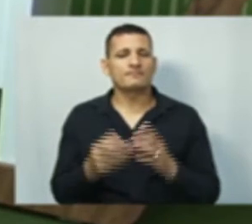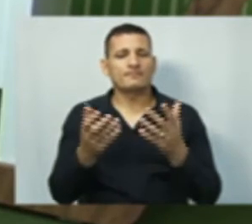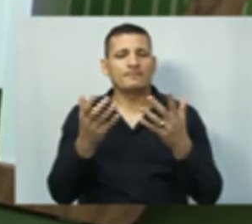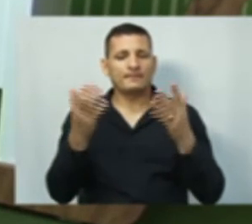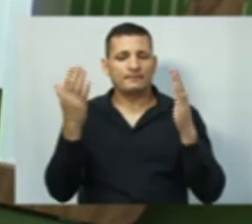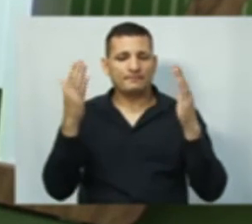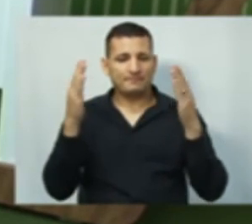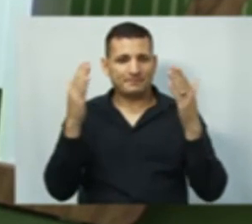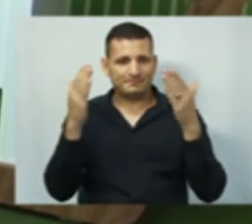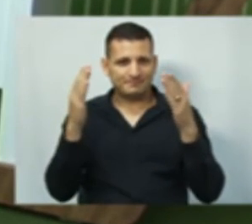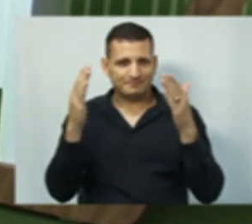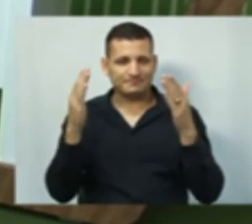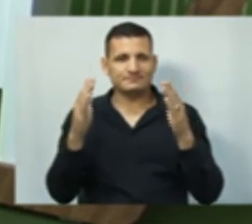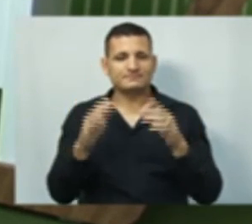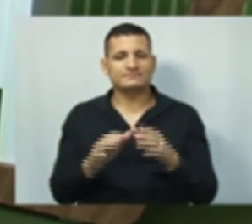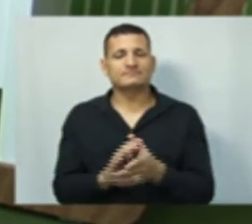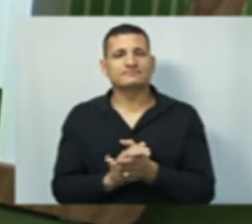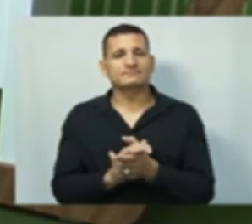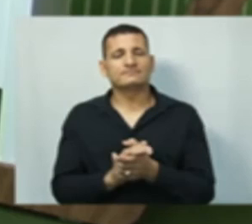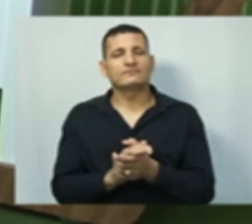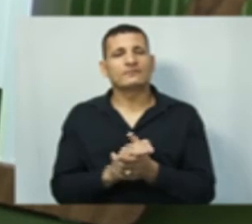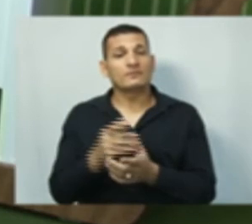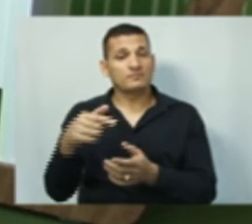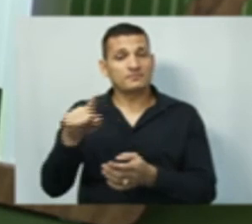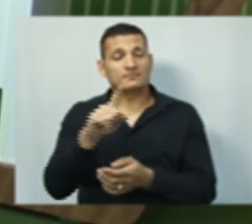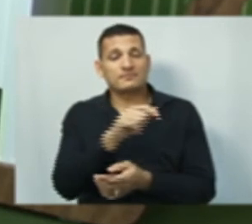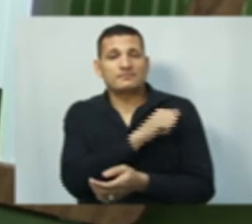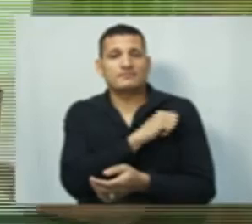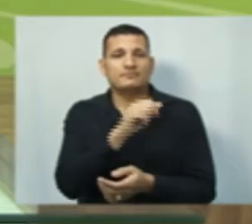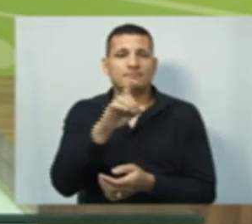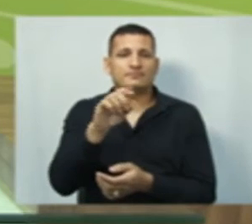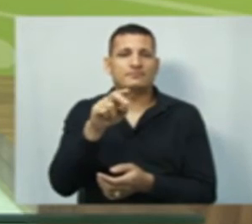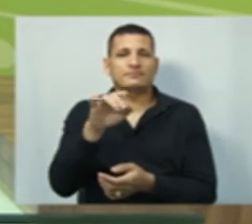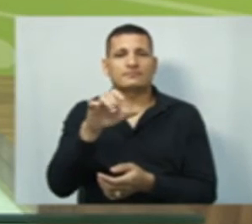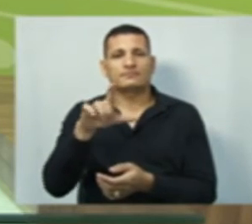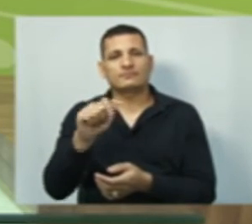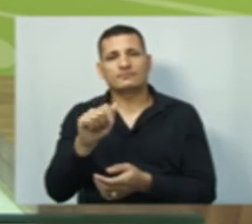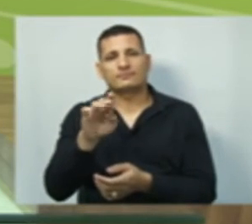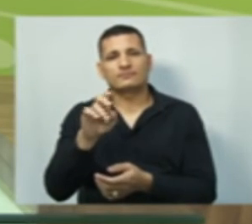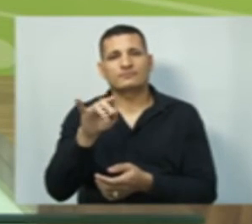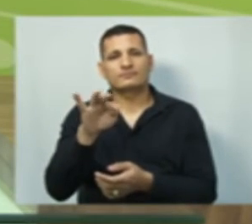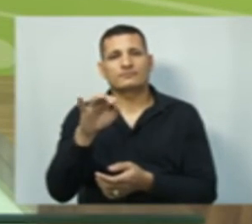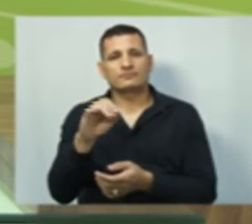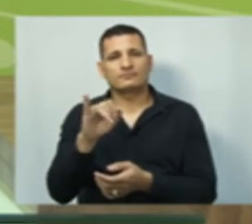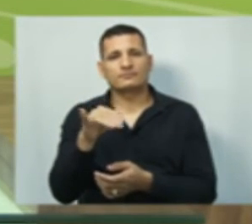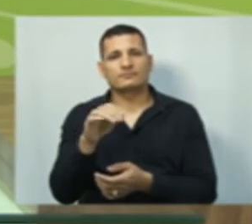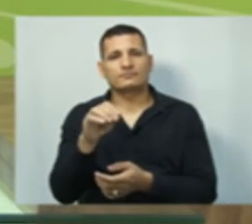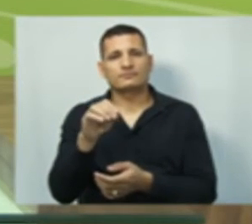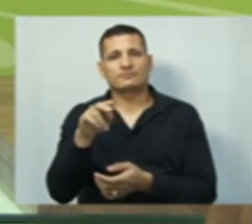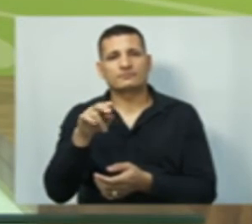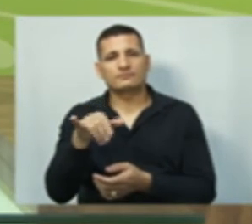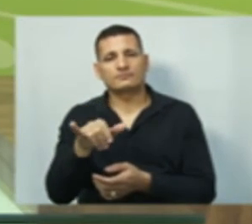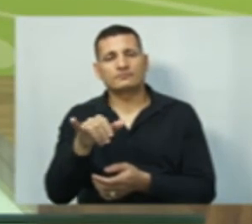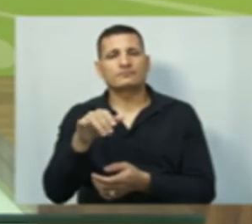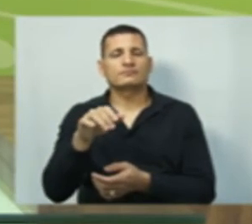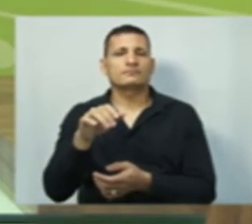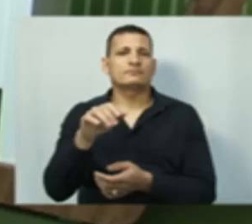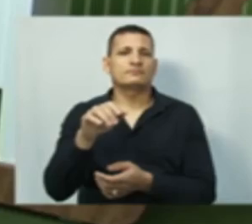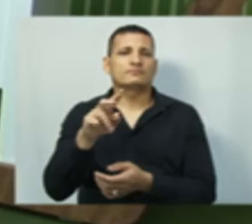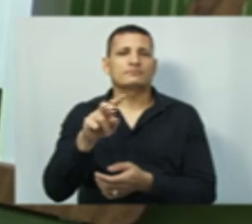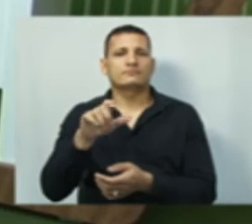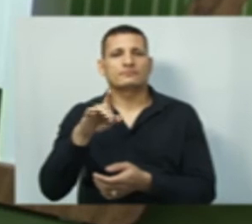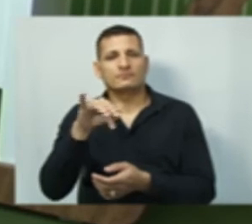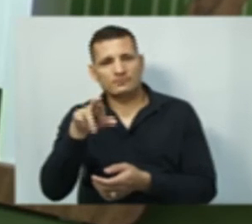então, nomear os alunos que fizeram essa resposta: Daniela, Benito, Jone, Luma e Valdir. Muito bem, viu,